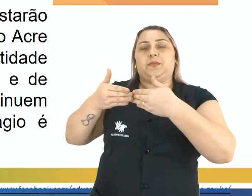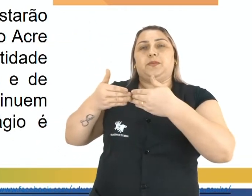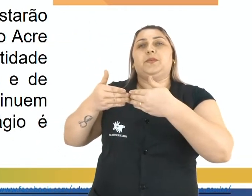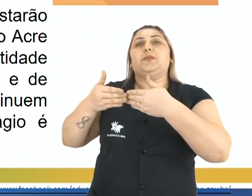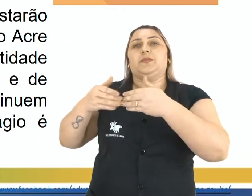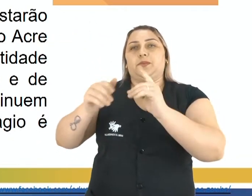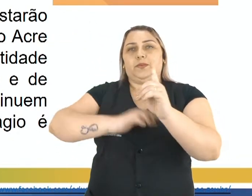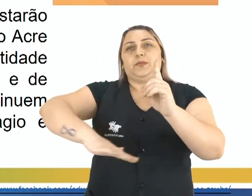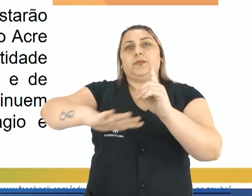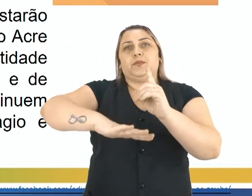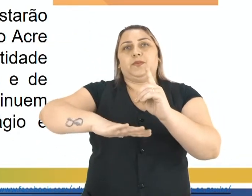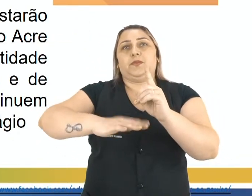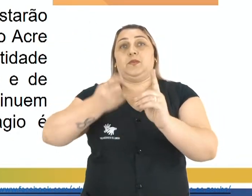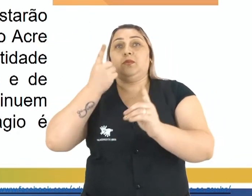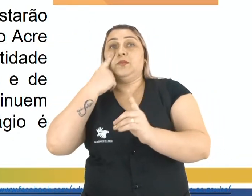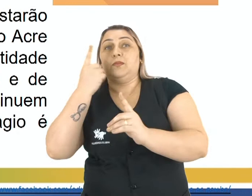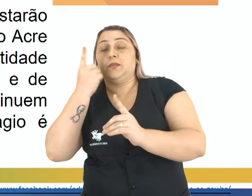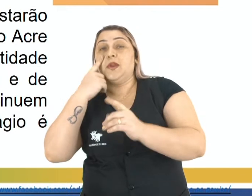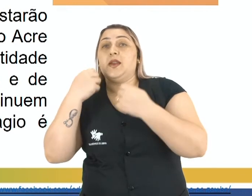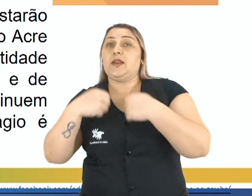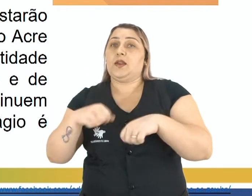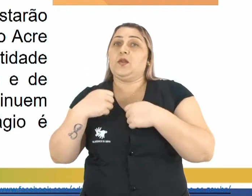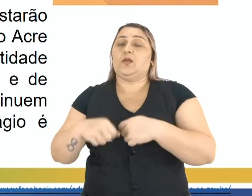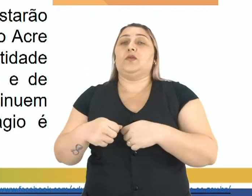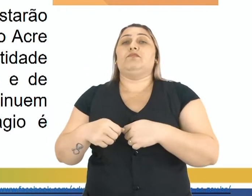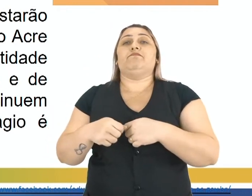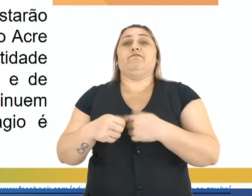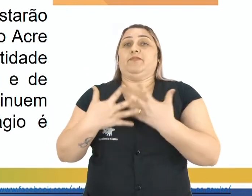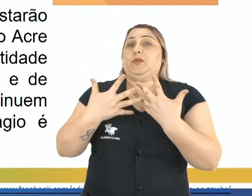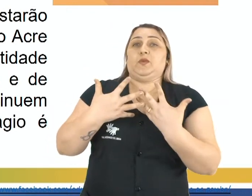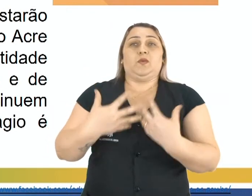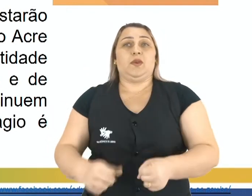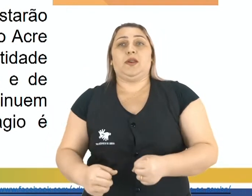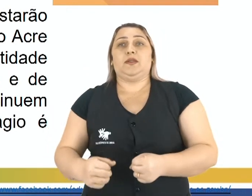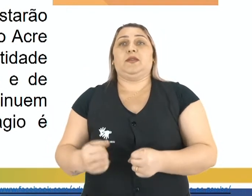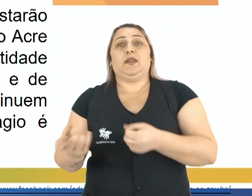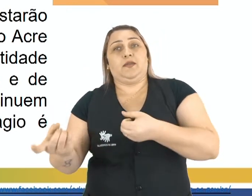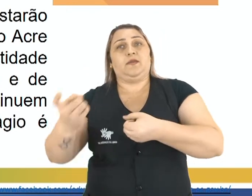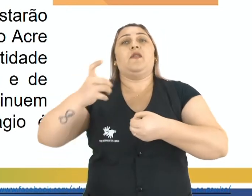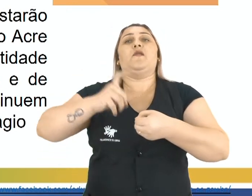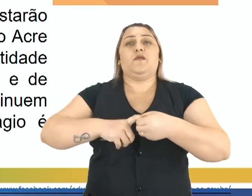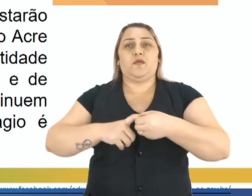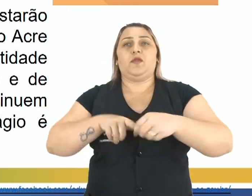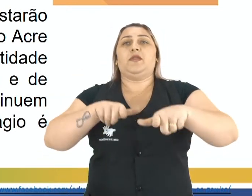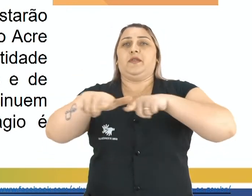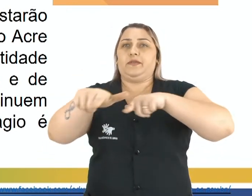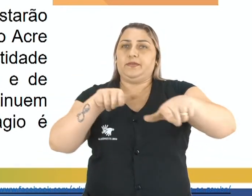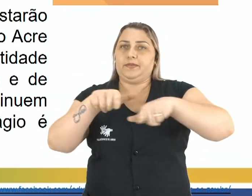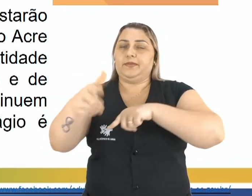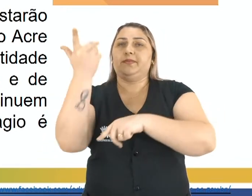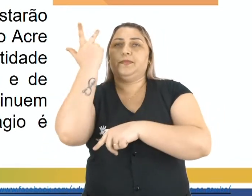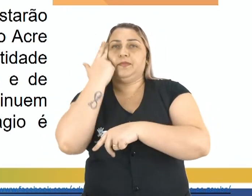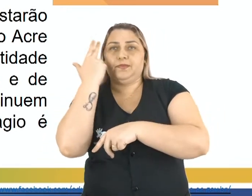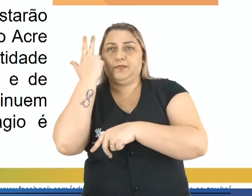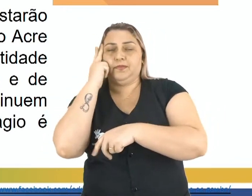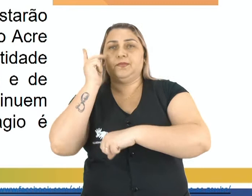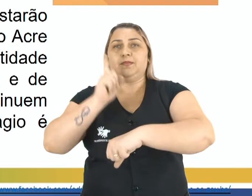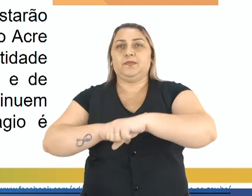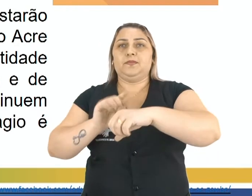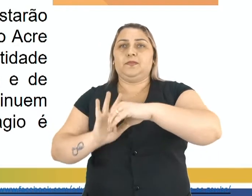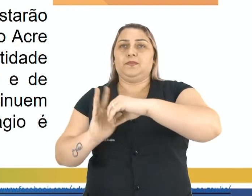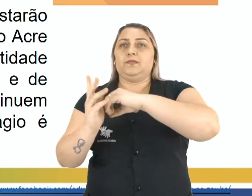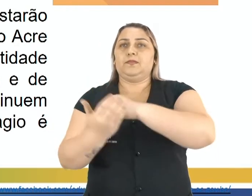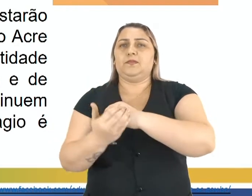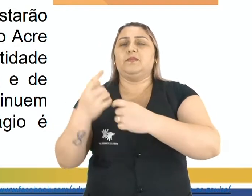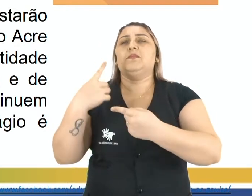distanciamento social. Observe que eu estou refutando a ideia do retorno das atividades normais no tempo de